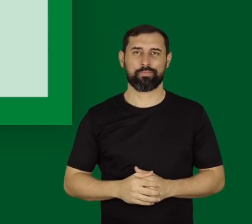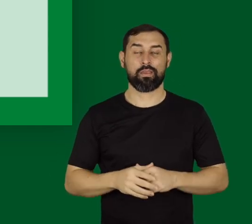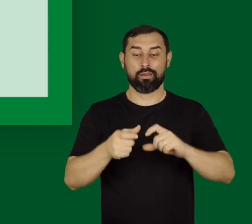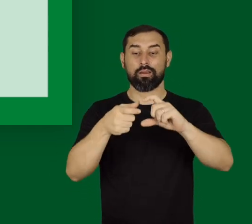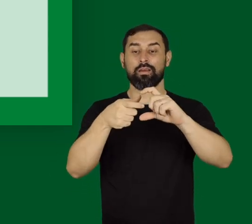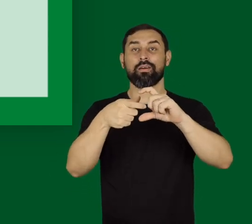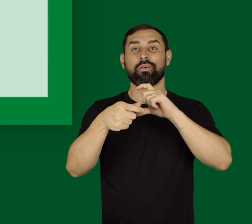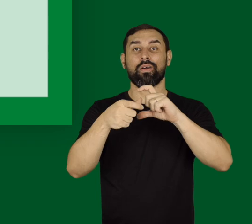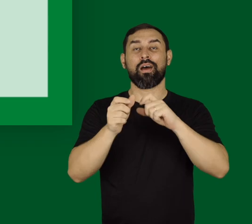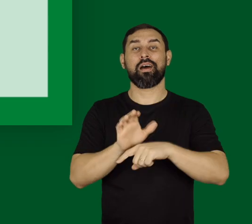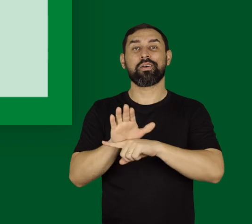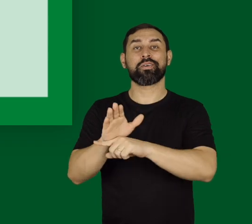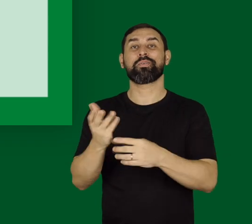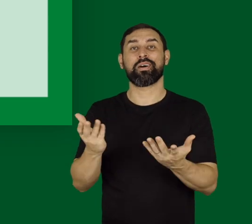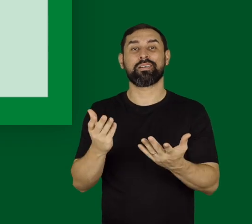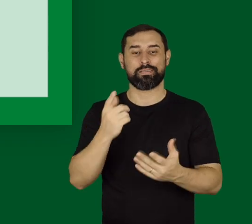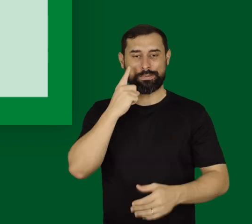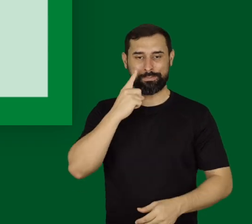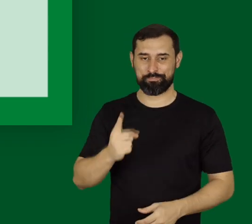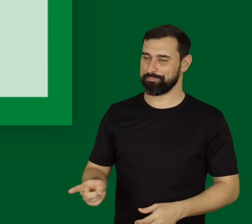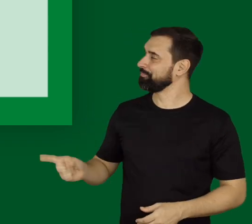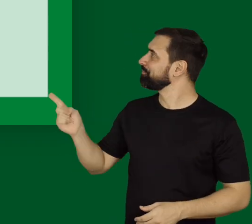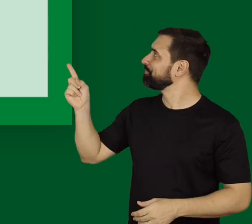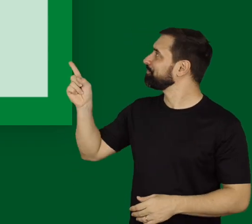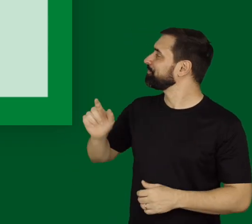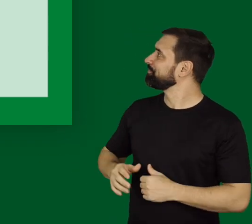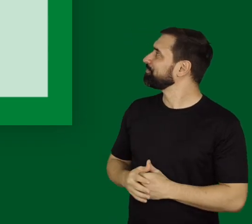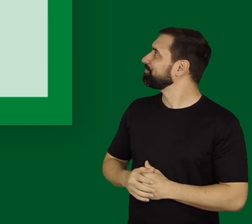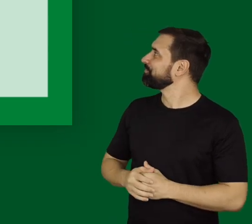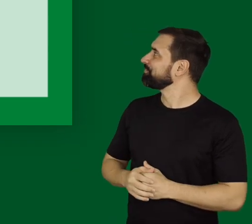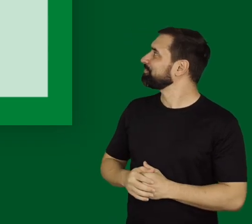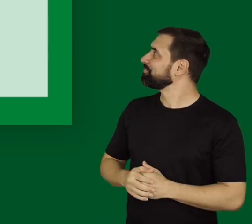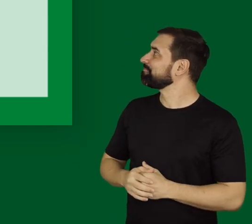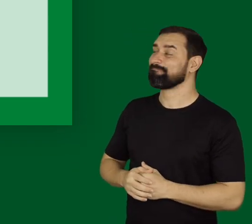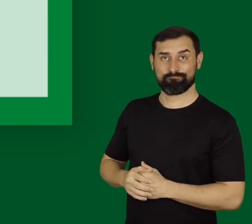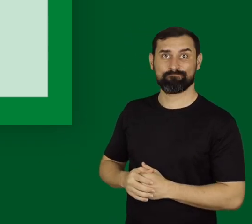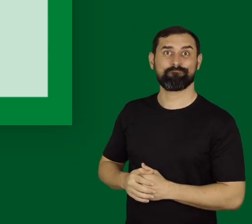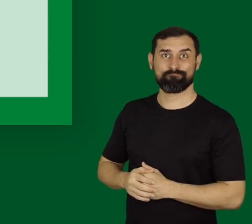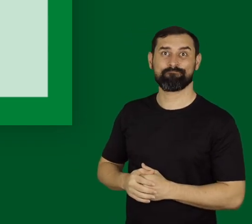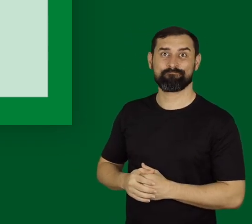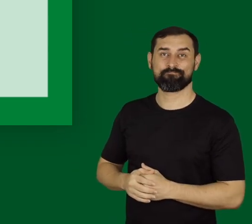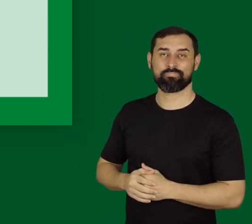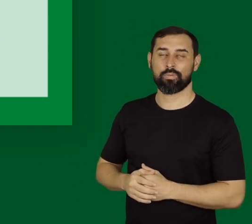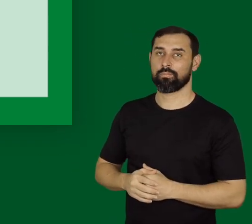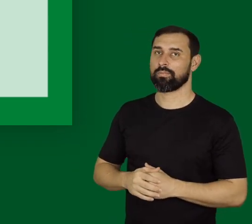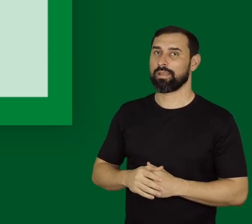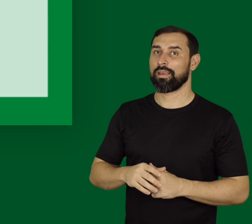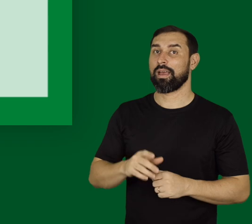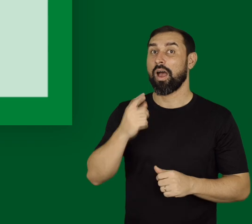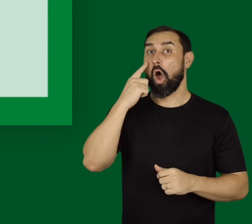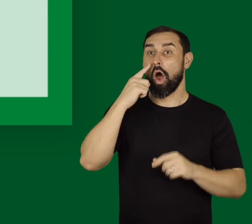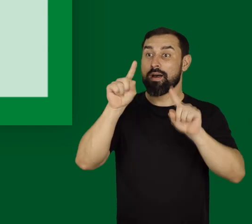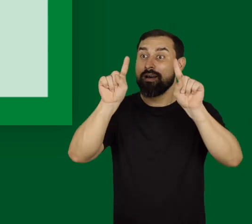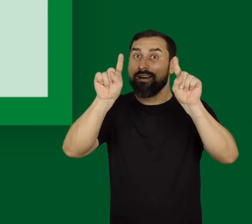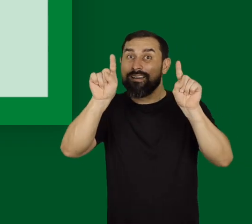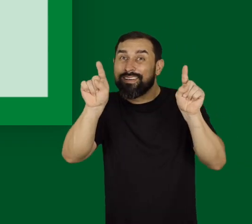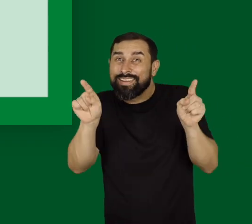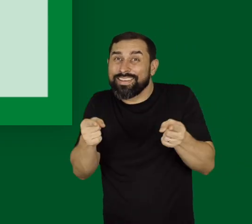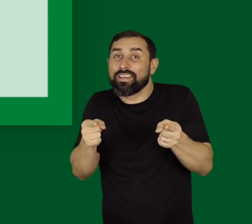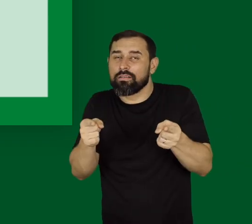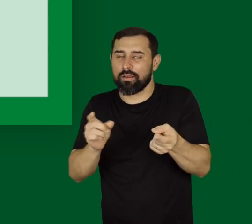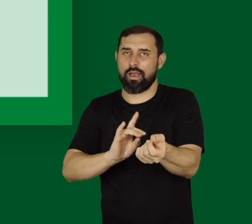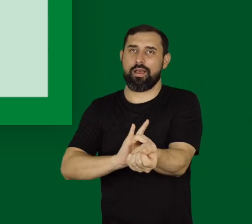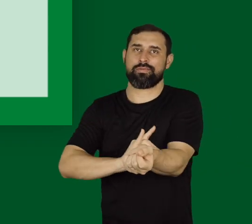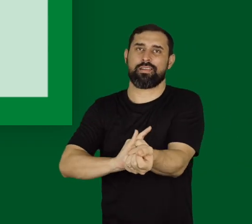a droga vasoativa então? Então, como eu falei, a droga de escolha para o choque cardiogênico, a milrinona, e aí você está vendo aqui que eu coloquei